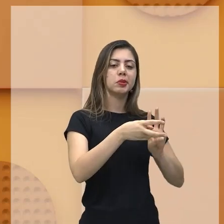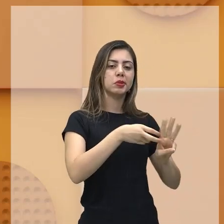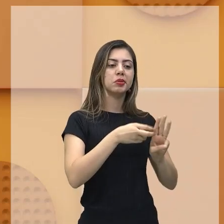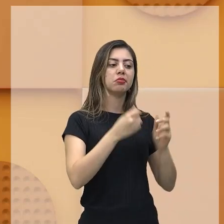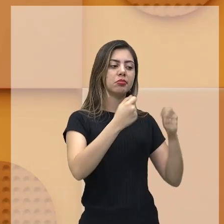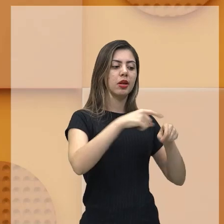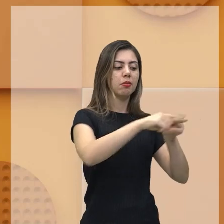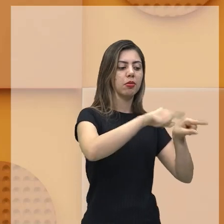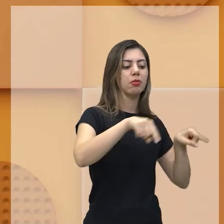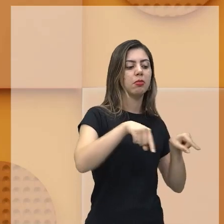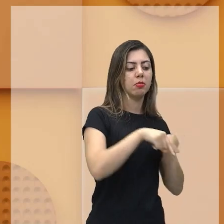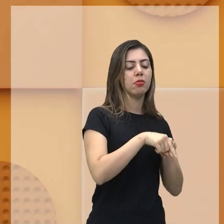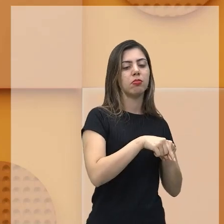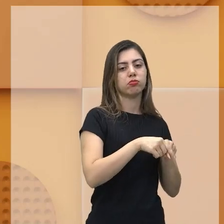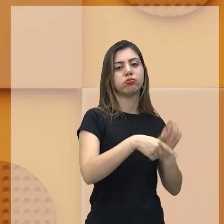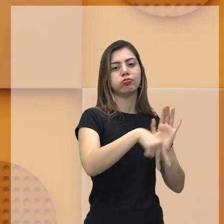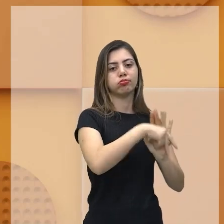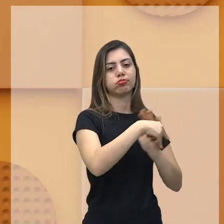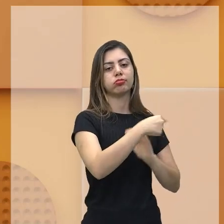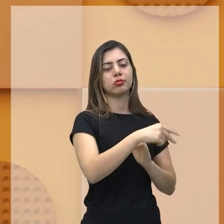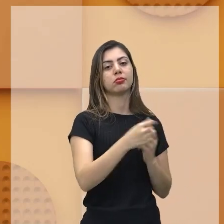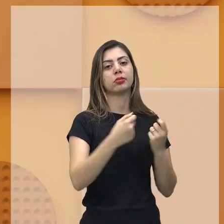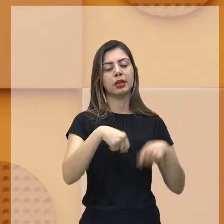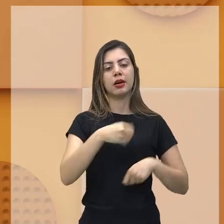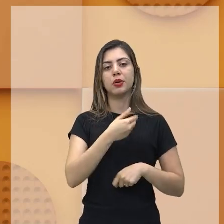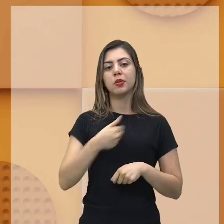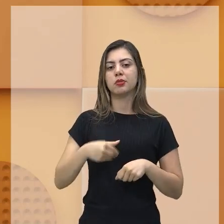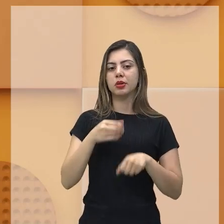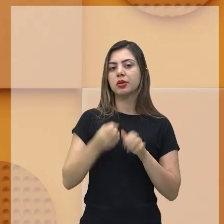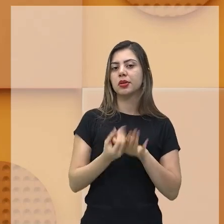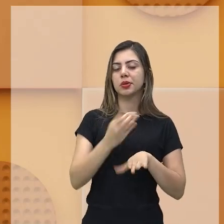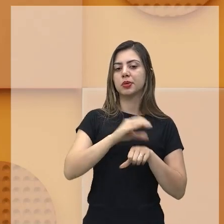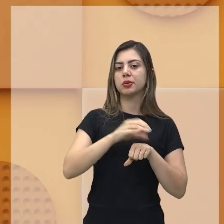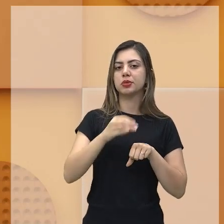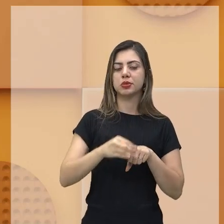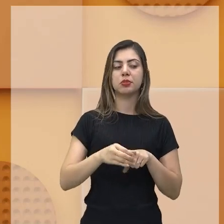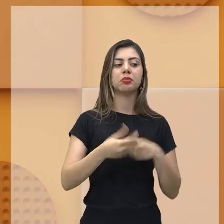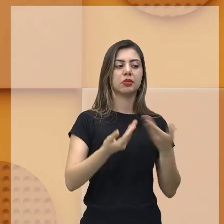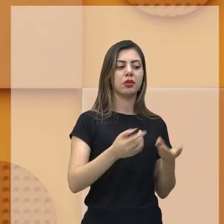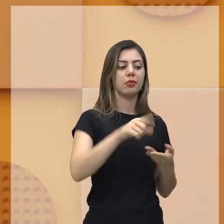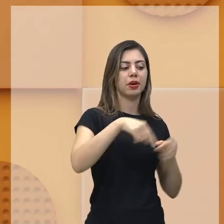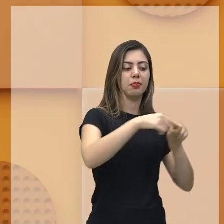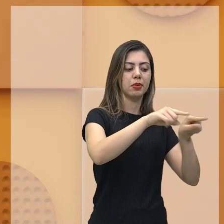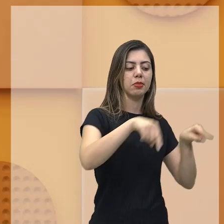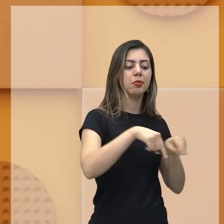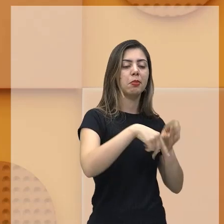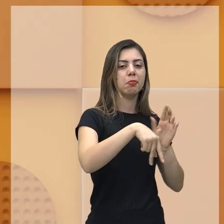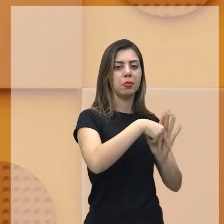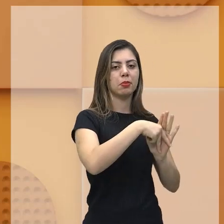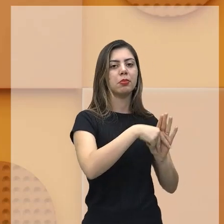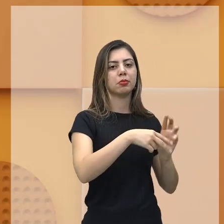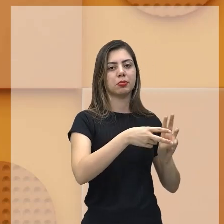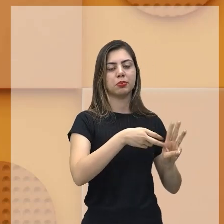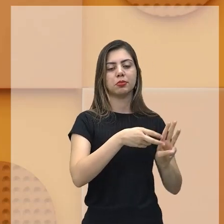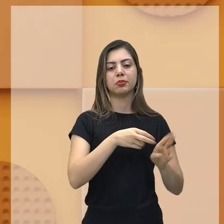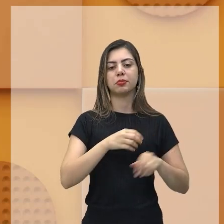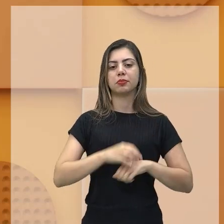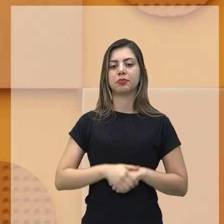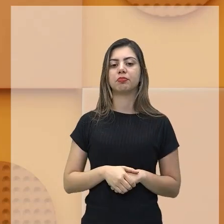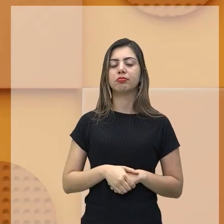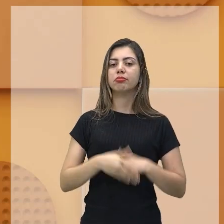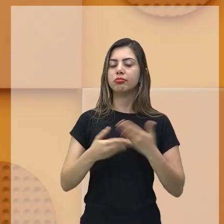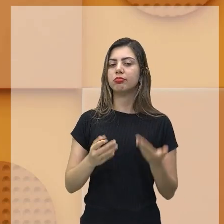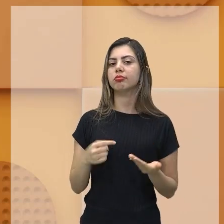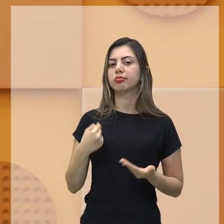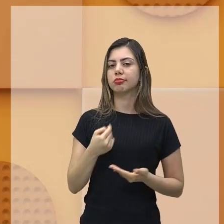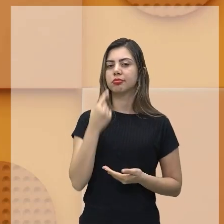do território que foi ali pela União estabelecida como demarcação de terras indígenas, tá bom, gente? Então a gente